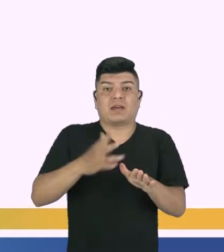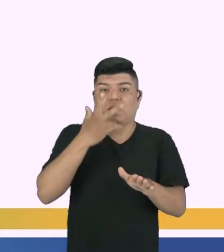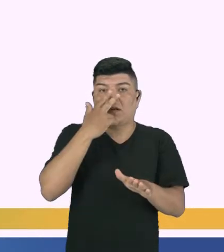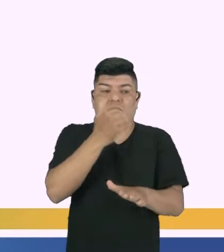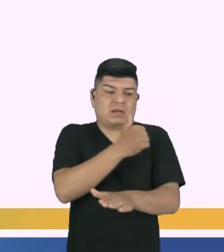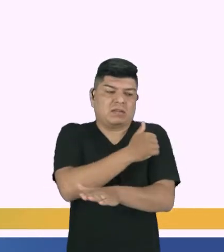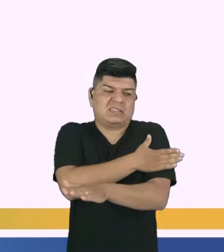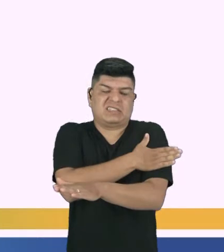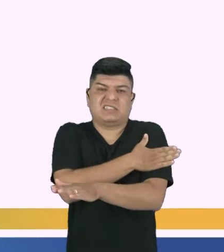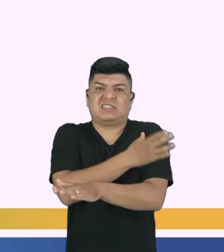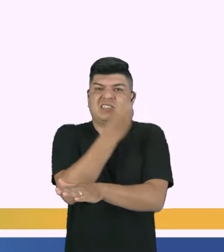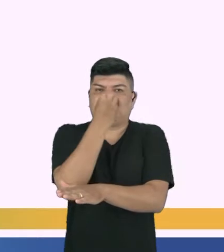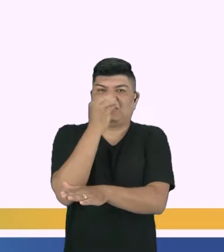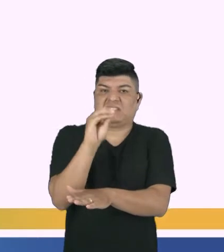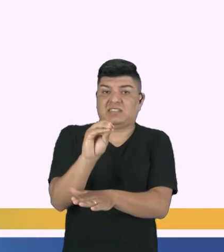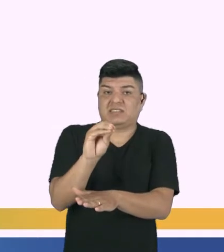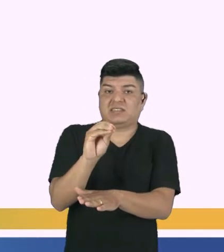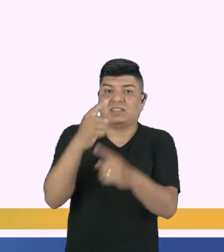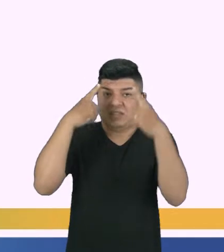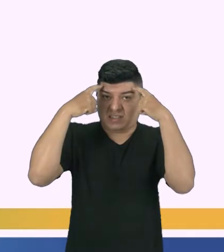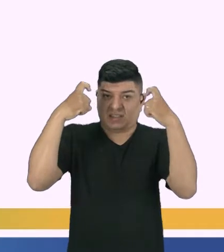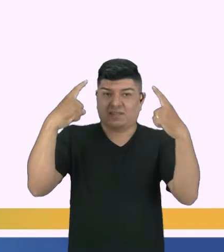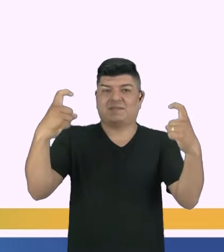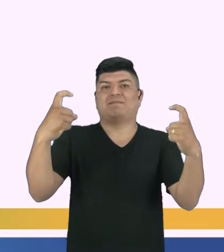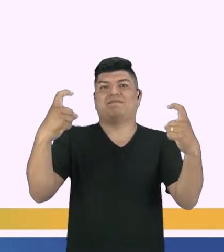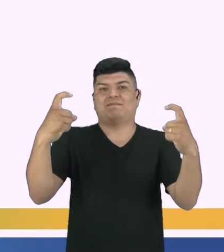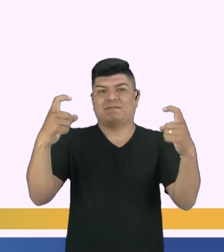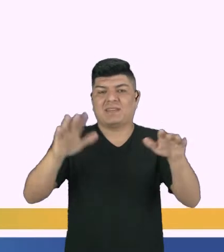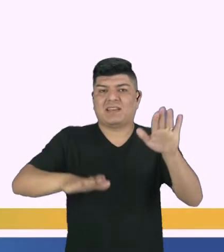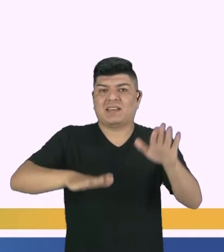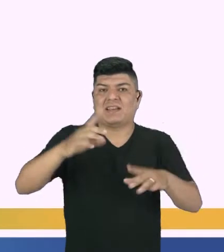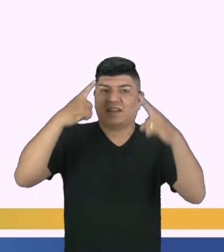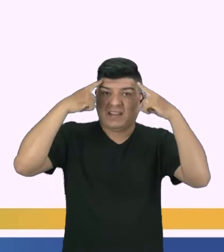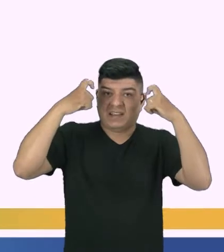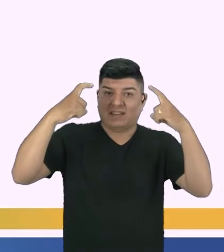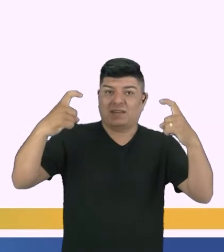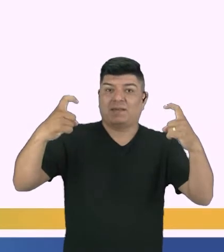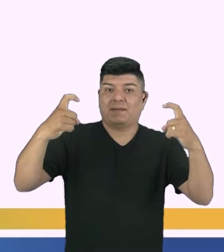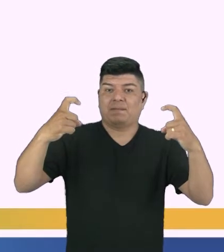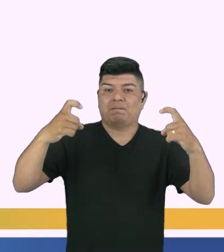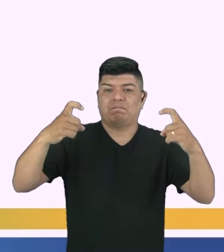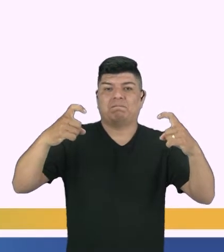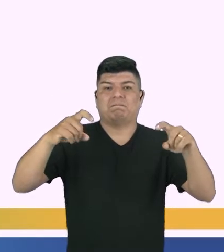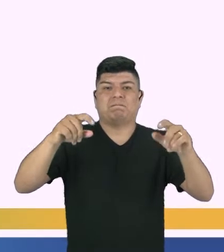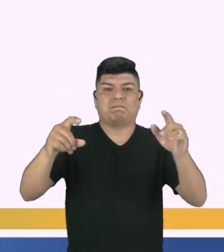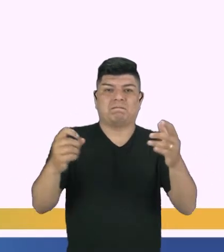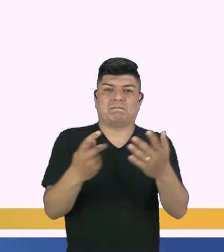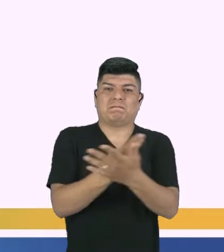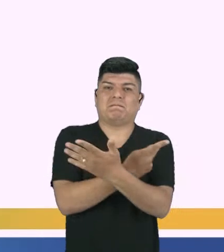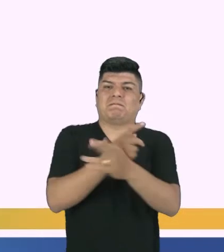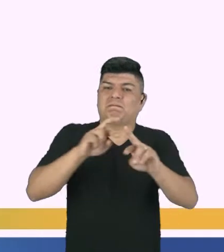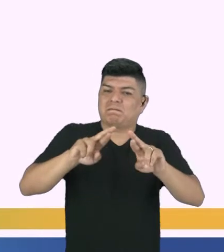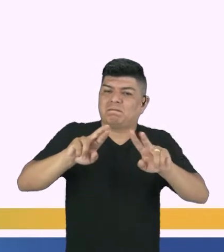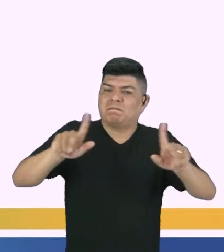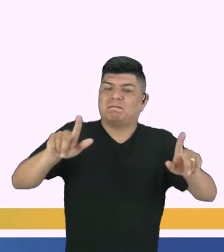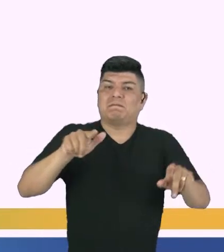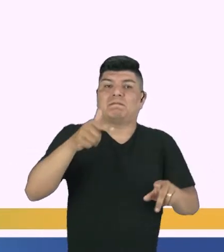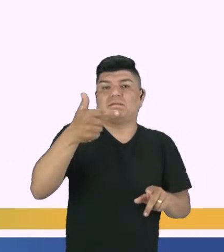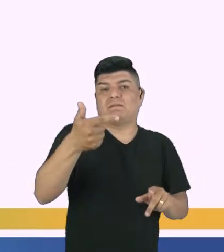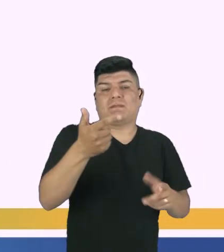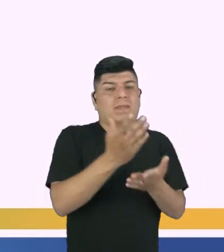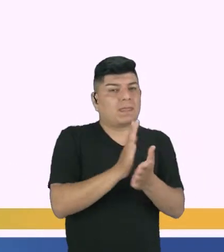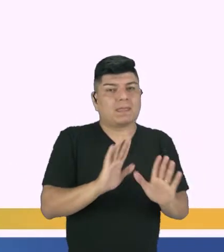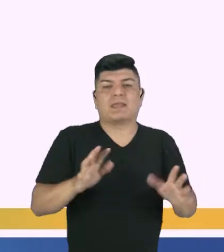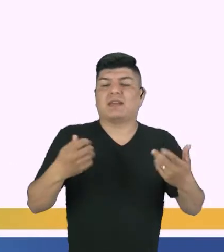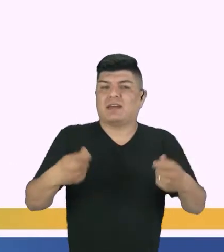a discriminação, a violência, às vezes a violência vem com indiferença contra o outro. Vamos acabar com isso,